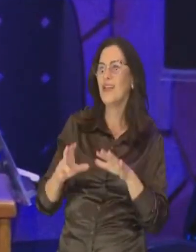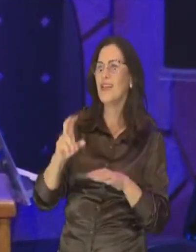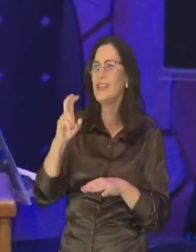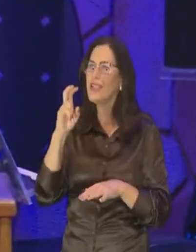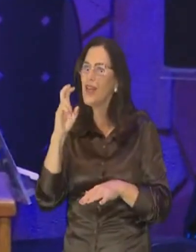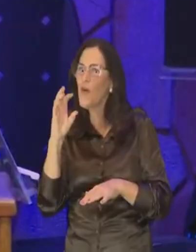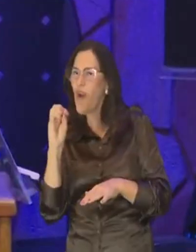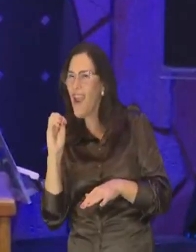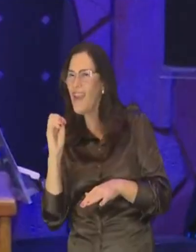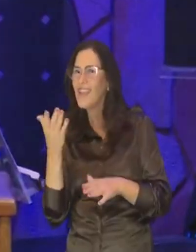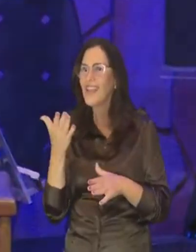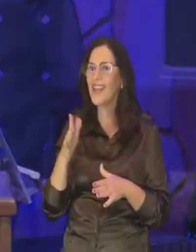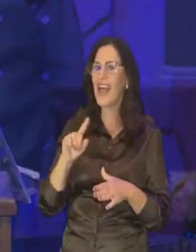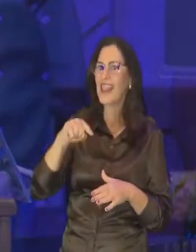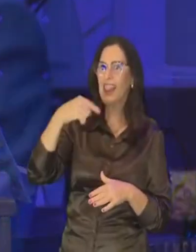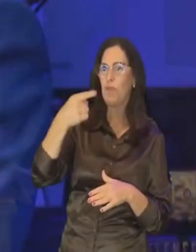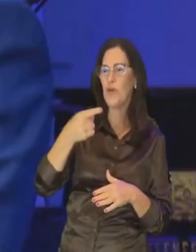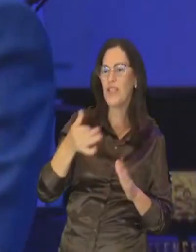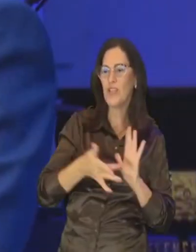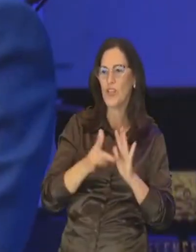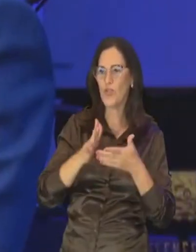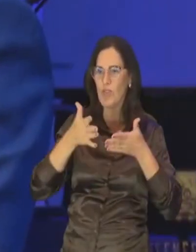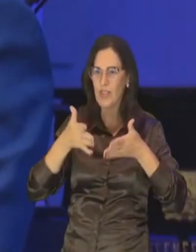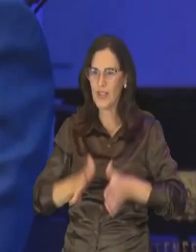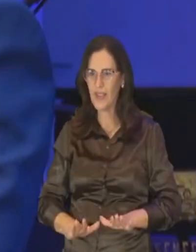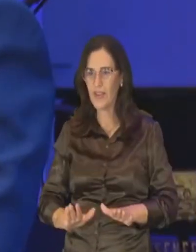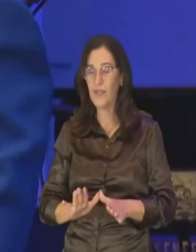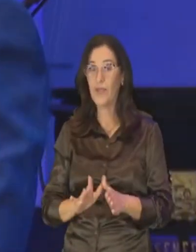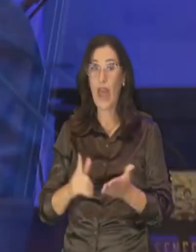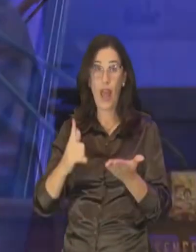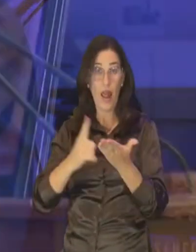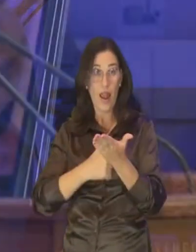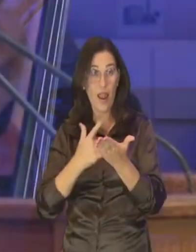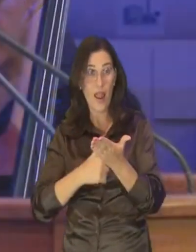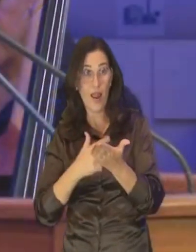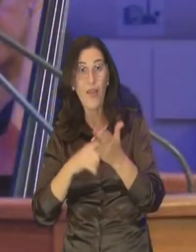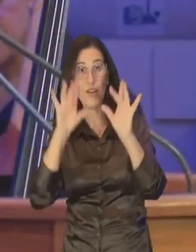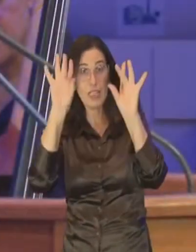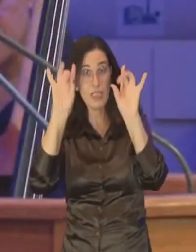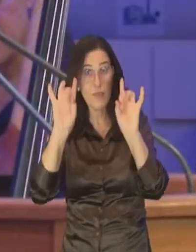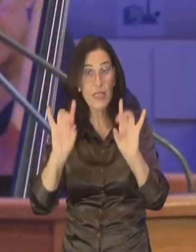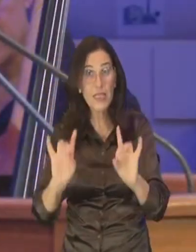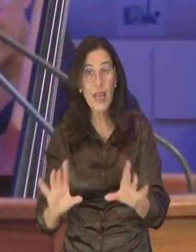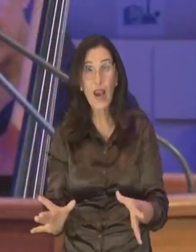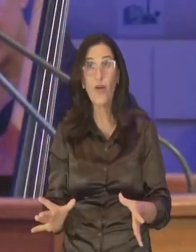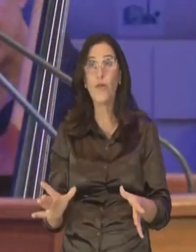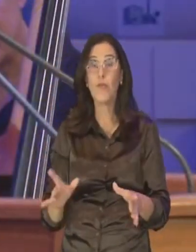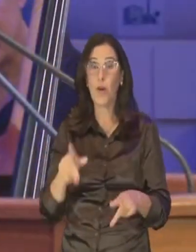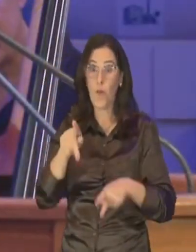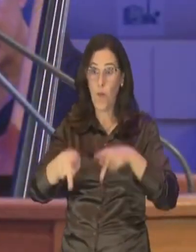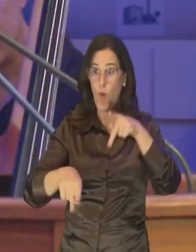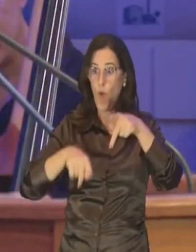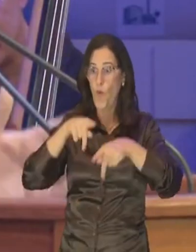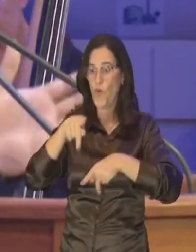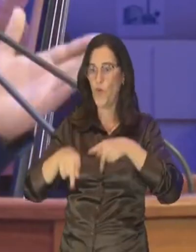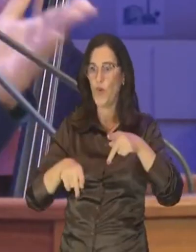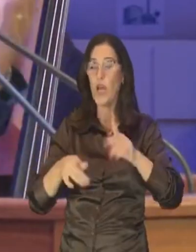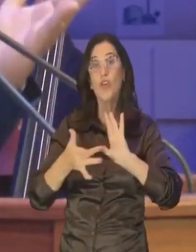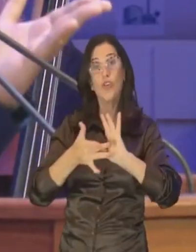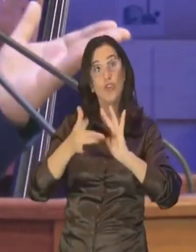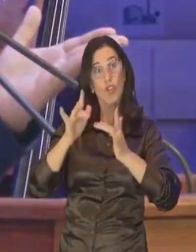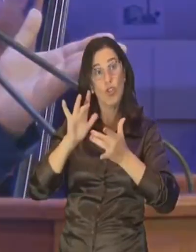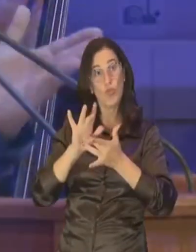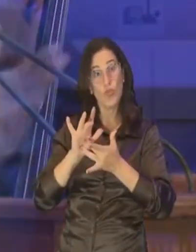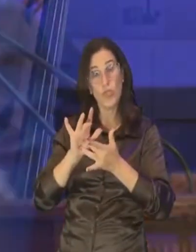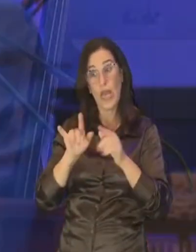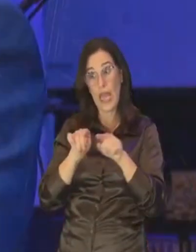45, 50 depois de Cristo. Era um livro muito especial para o povo. Jesus, o irmão